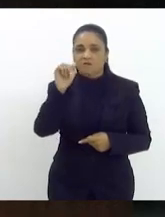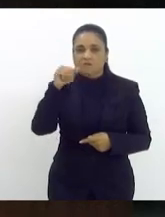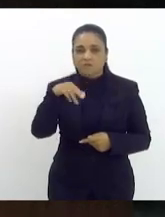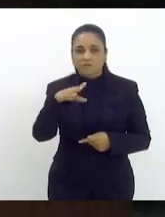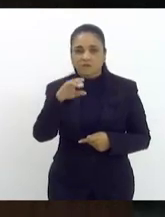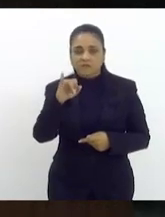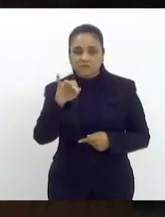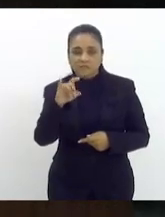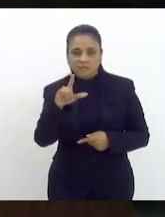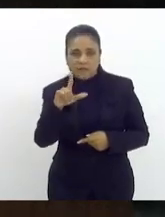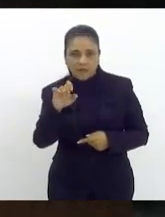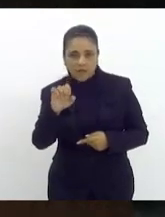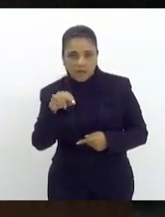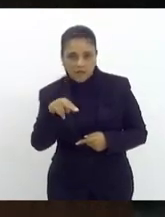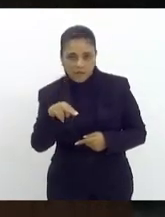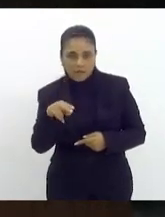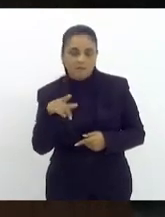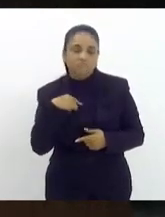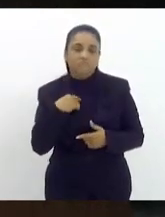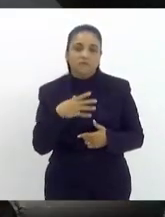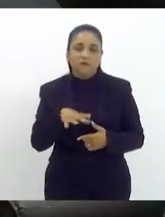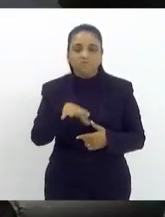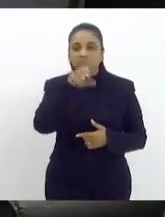Rodrigues, que não resistiu à inalação de gás.